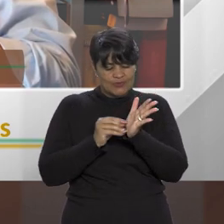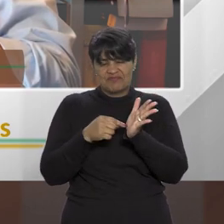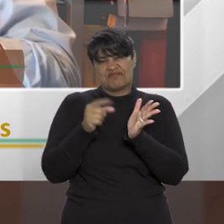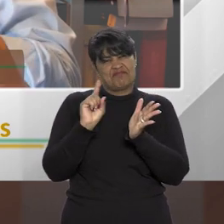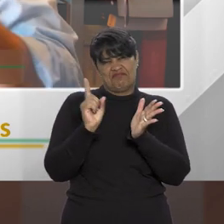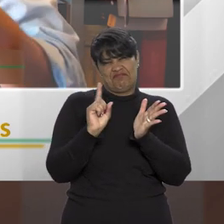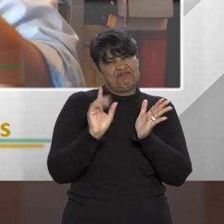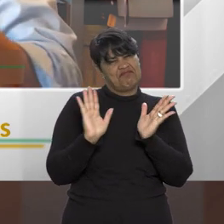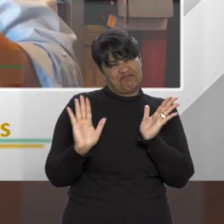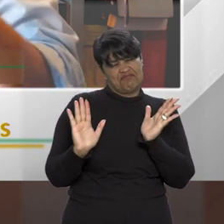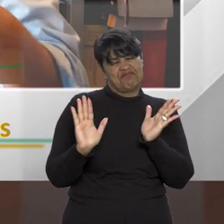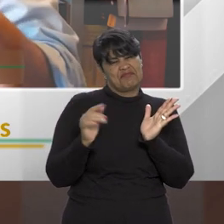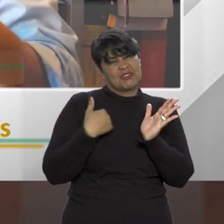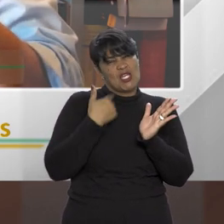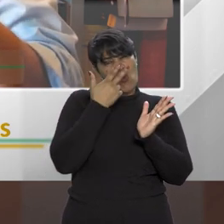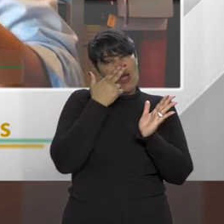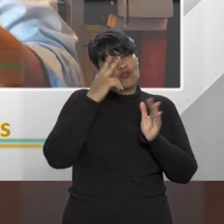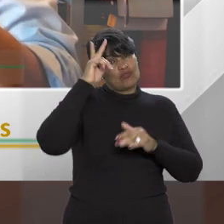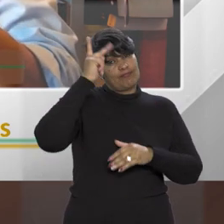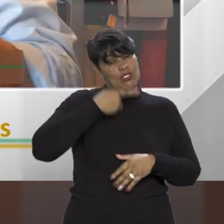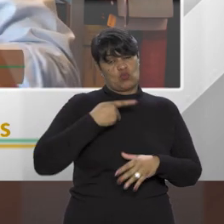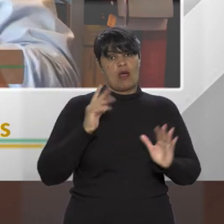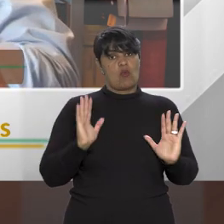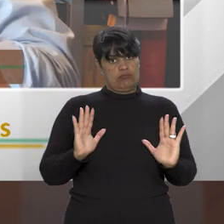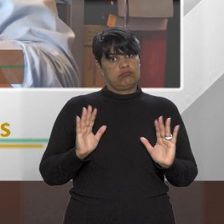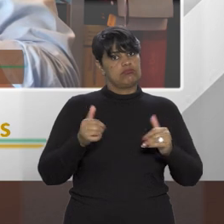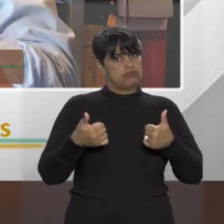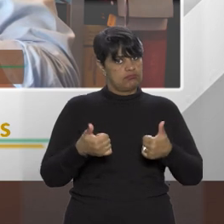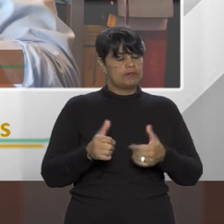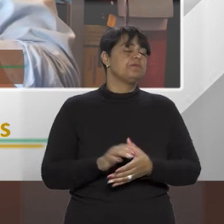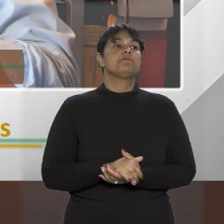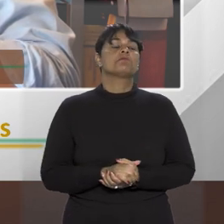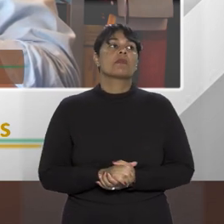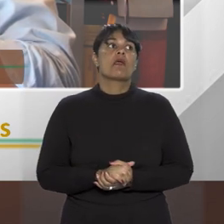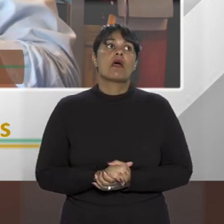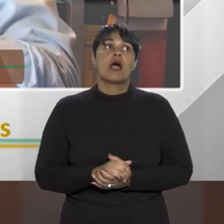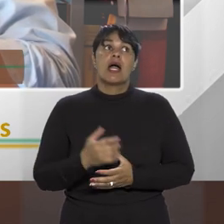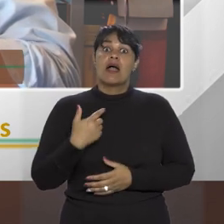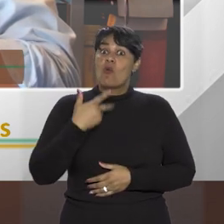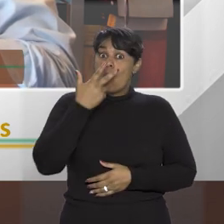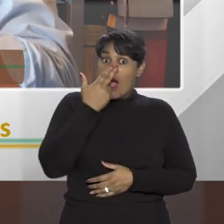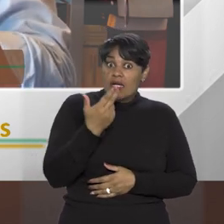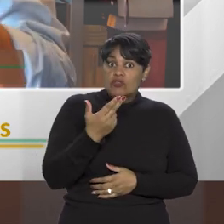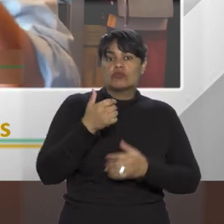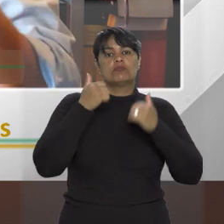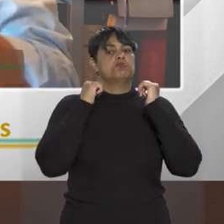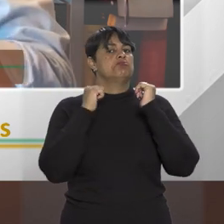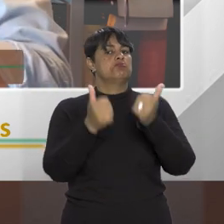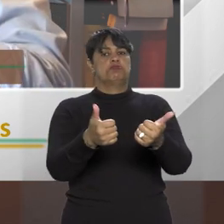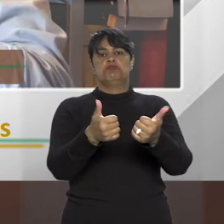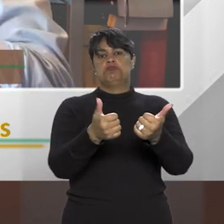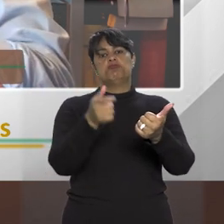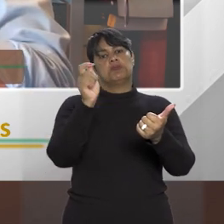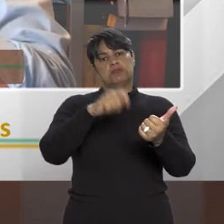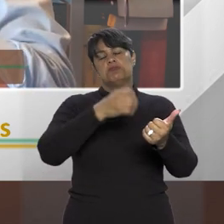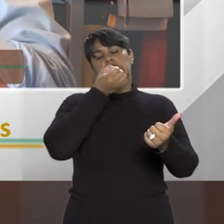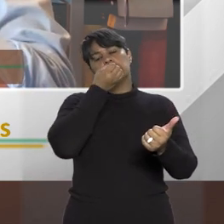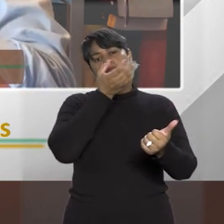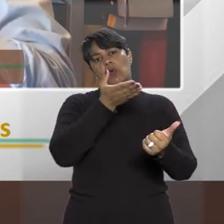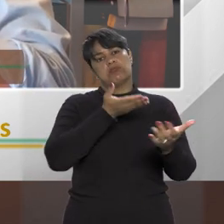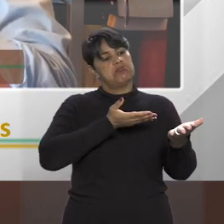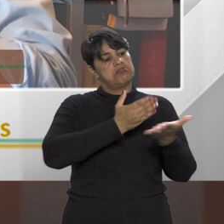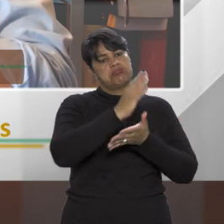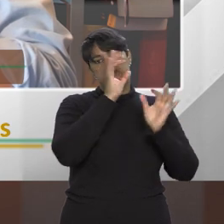é de que as coisas funcionam razoavelmente bem, sobretudo depois da privatização generalizada dos cartórios